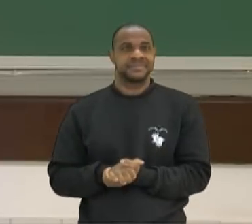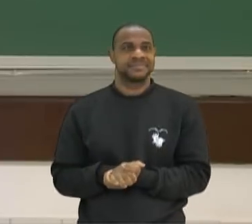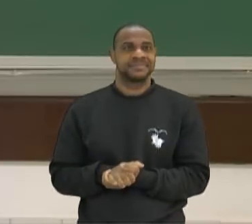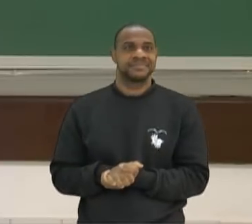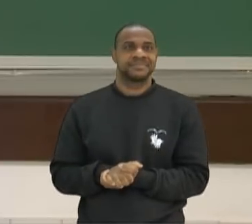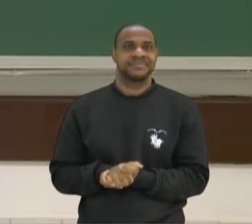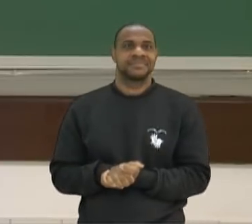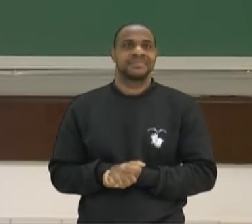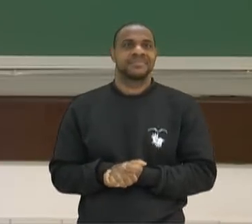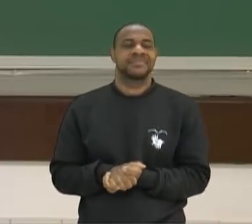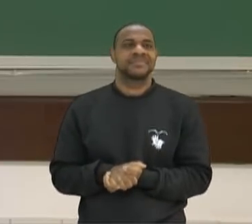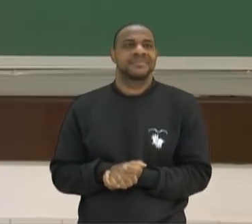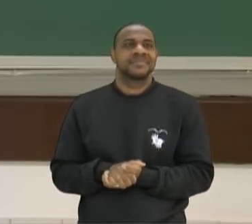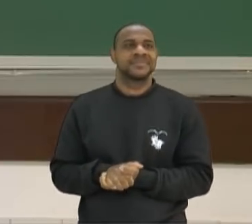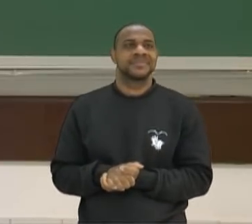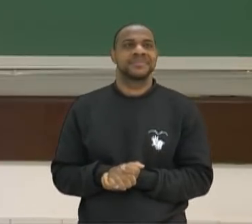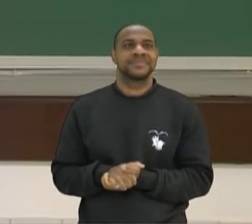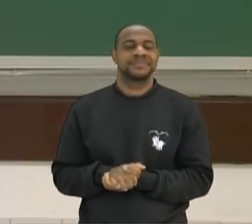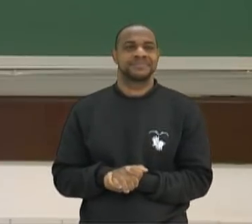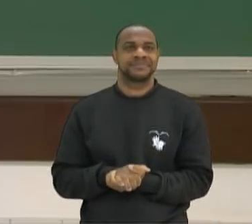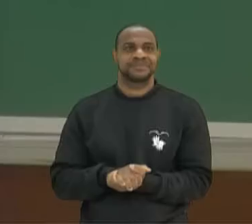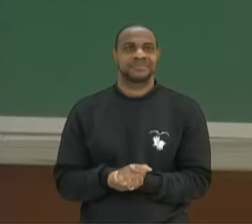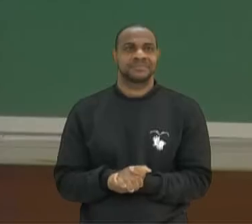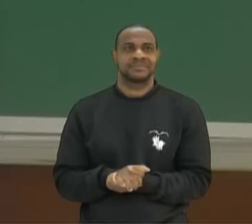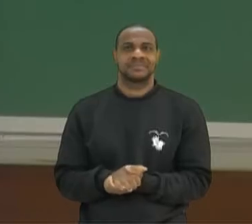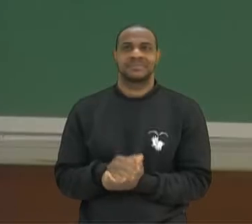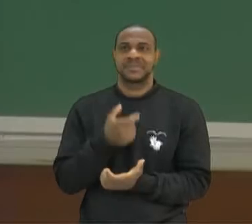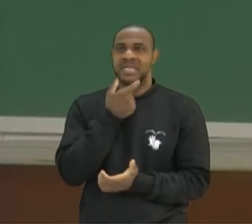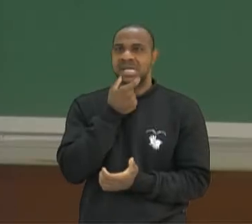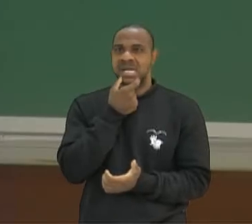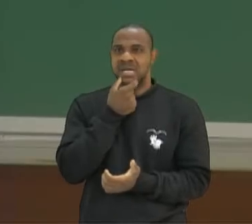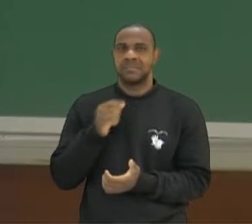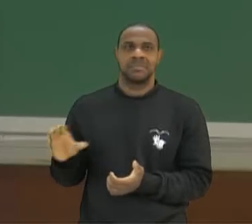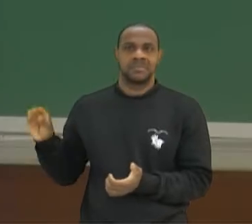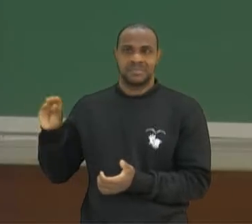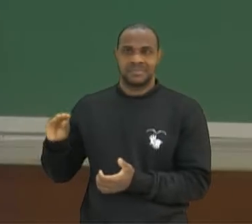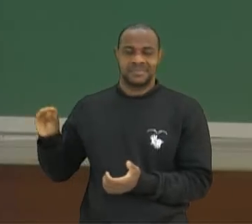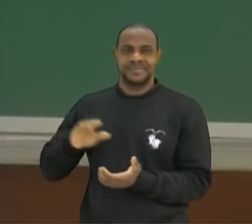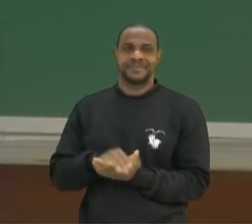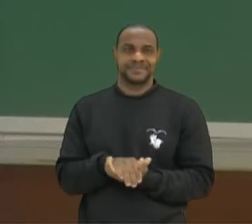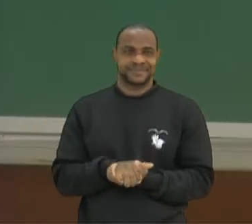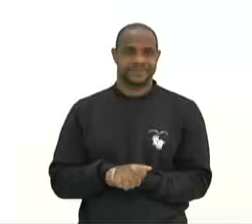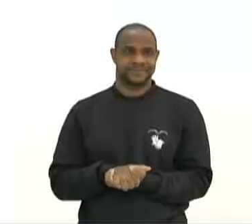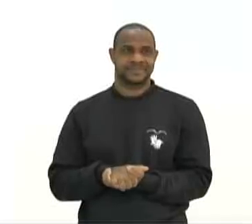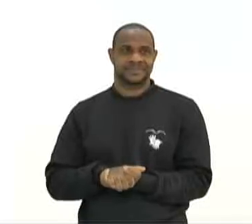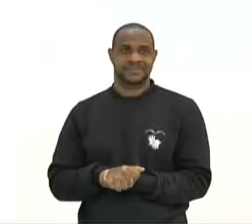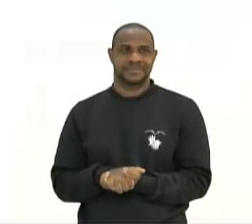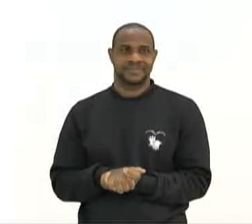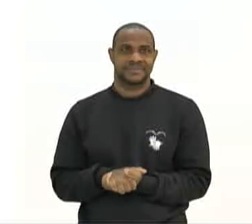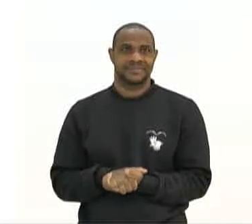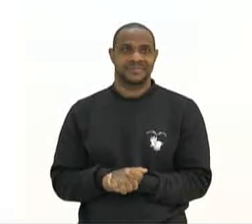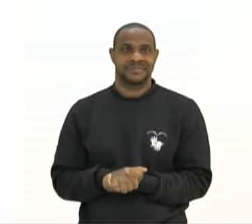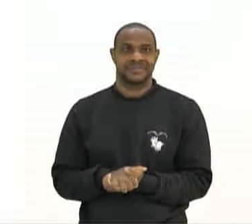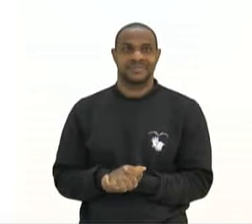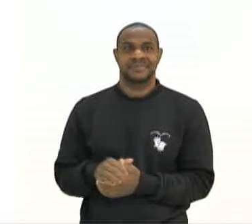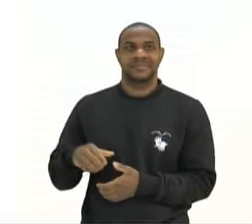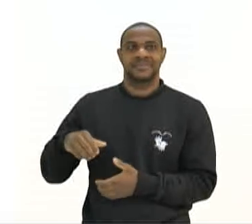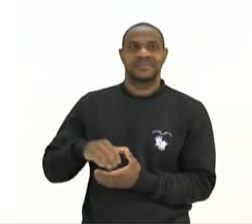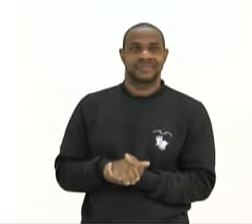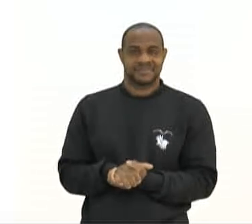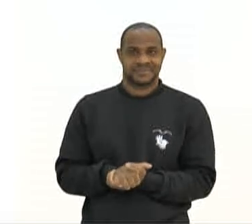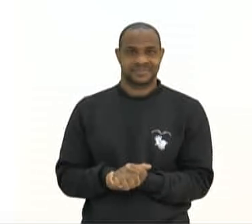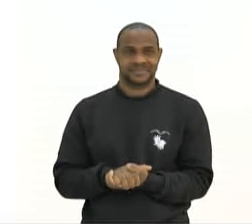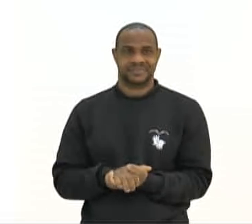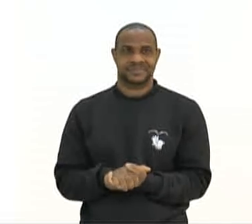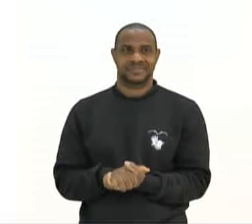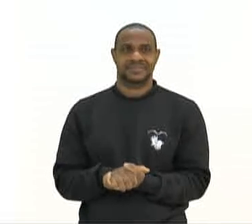continuar. He started to fight against the separation. Martin Luther King gave many speeches,